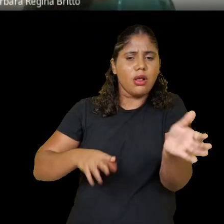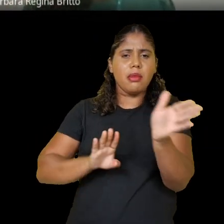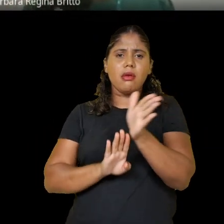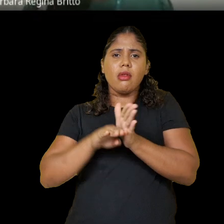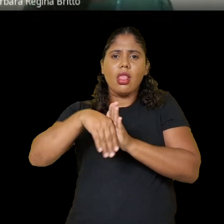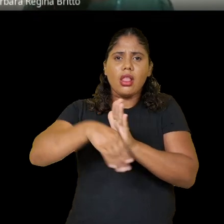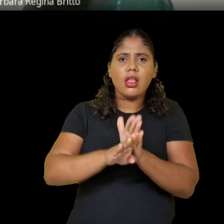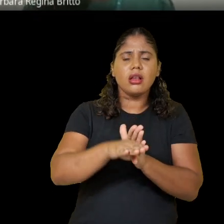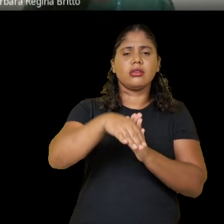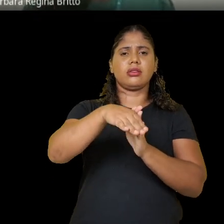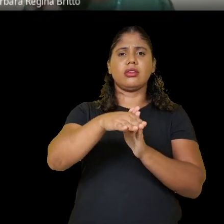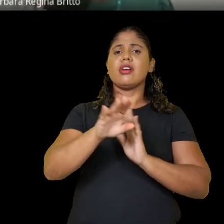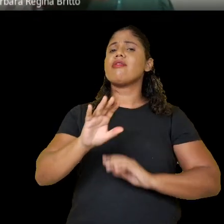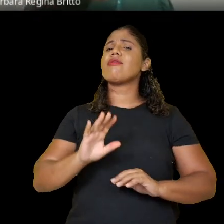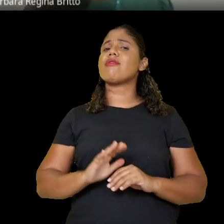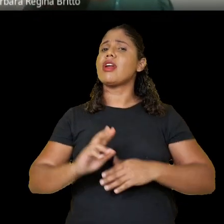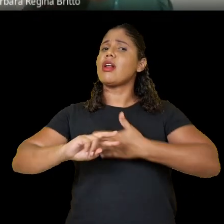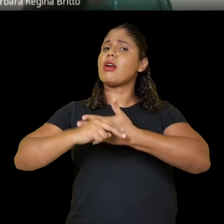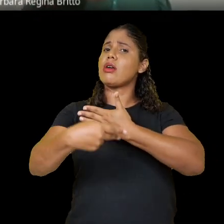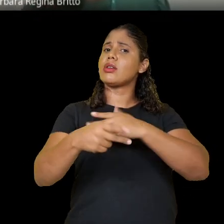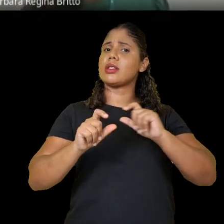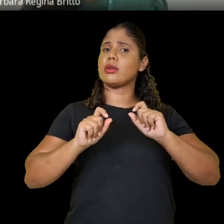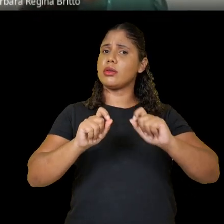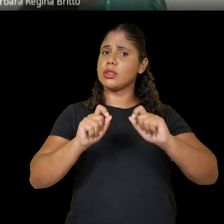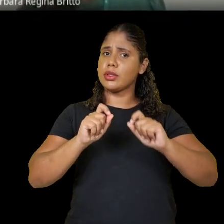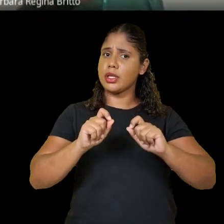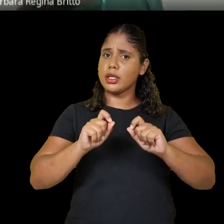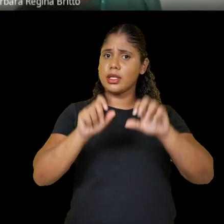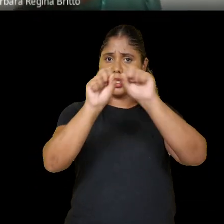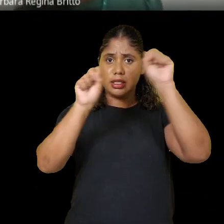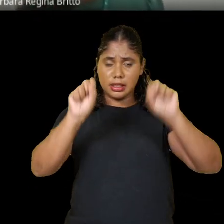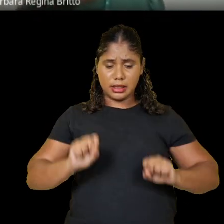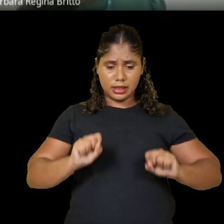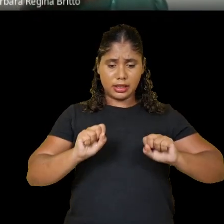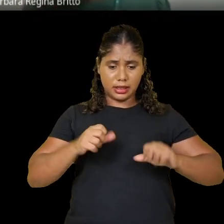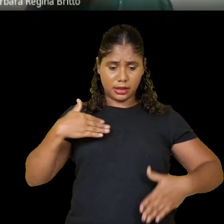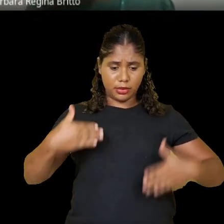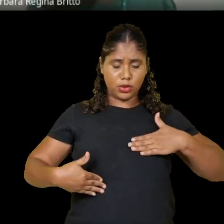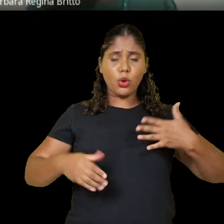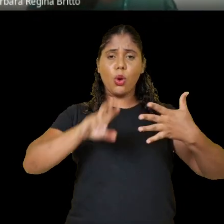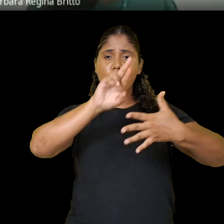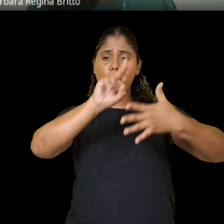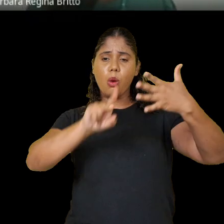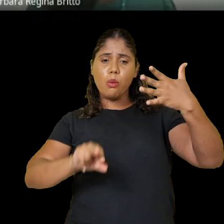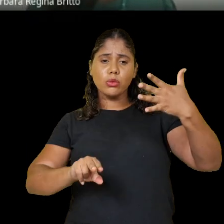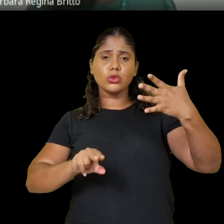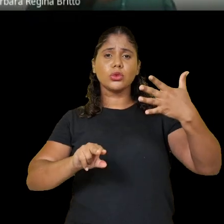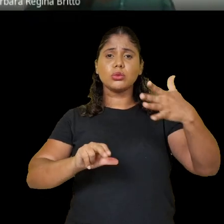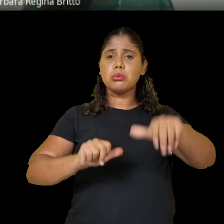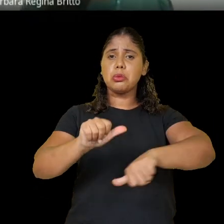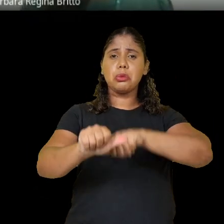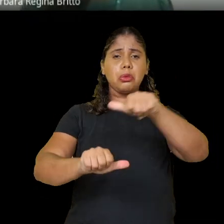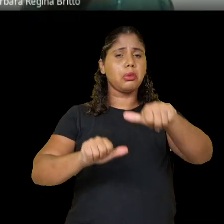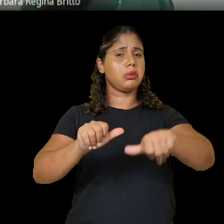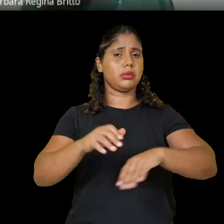hormônio, vai ter como consequência outras alterações de outros sistemas. Uma